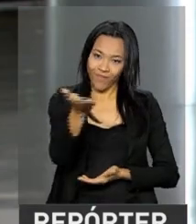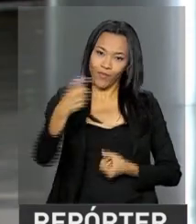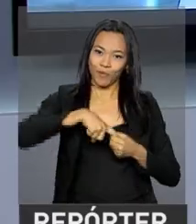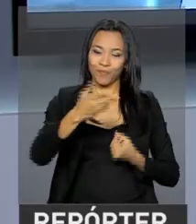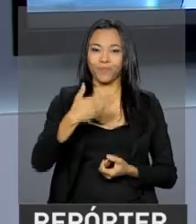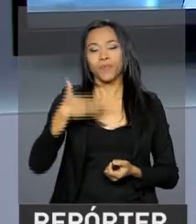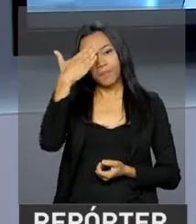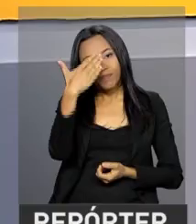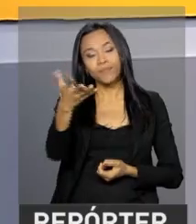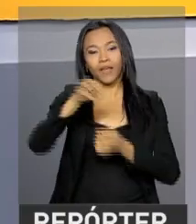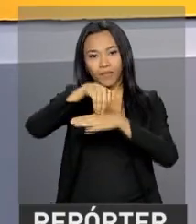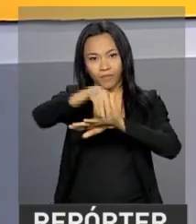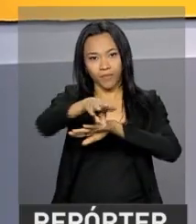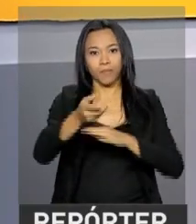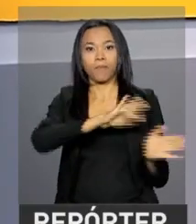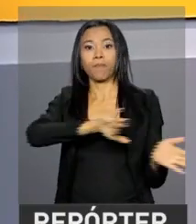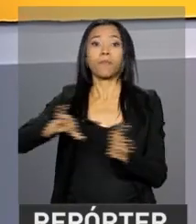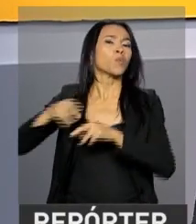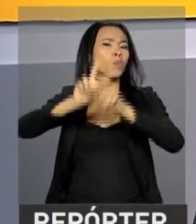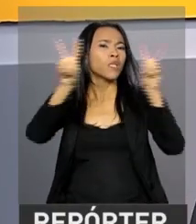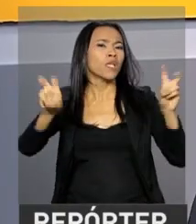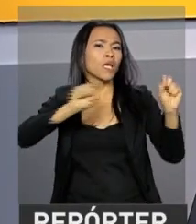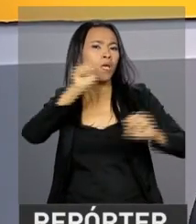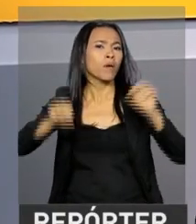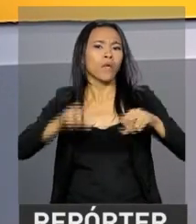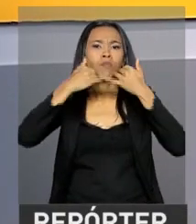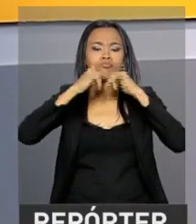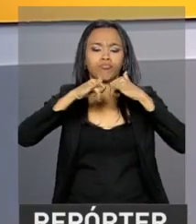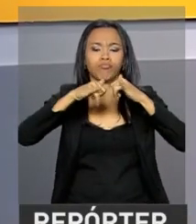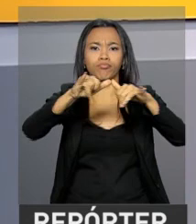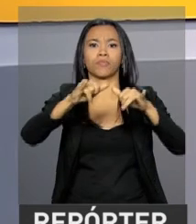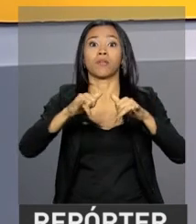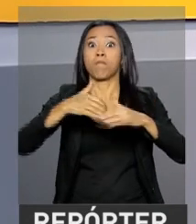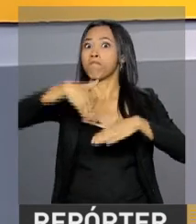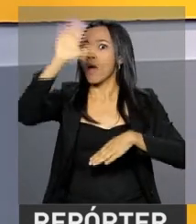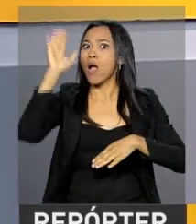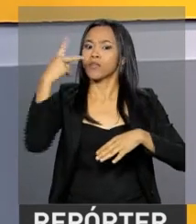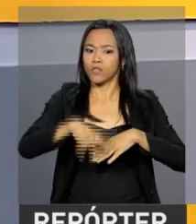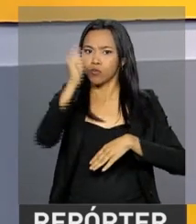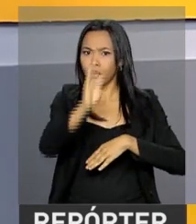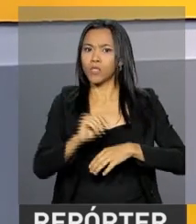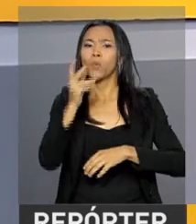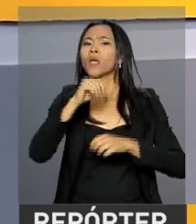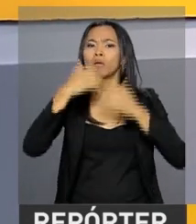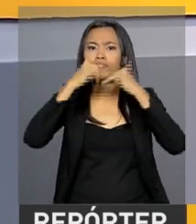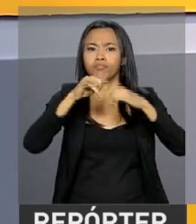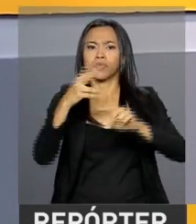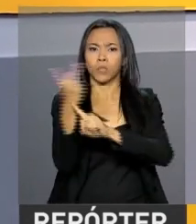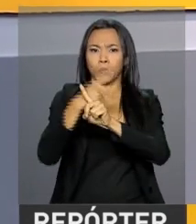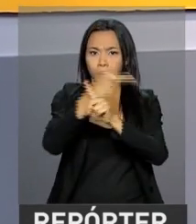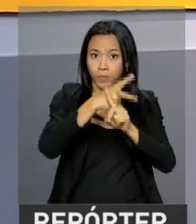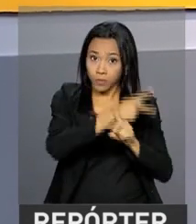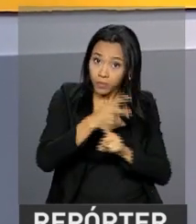você muito obrigada pelas informações país também o assunto agora geração de energia cresce cada vez mais no país um número de empreendimentos com capacidade